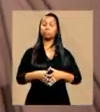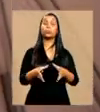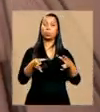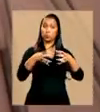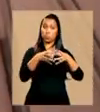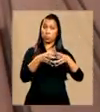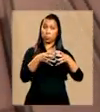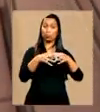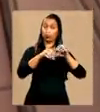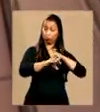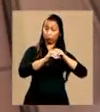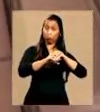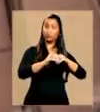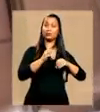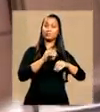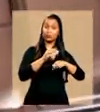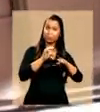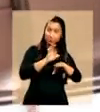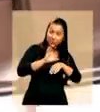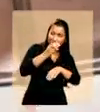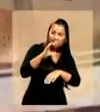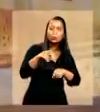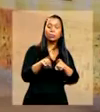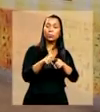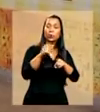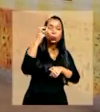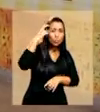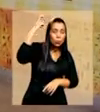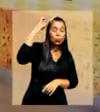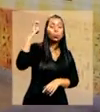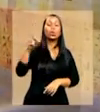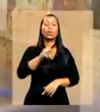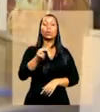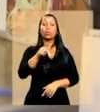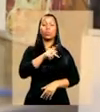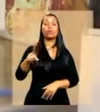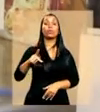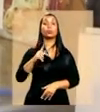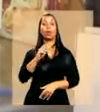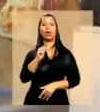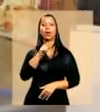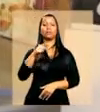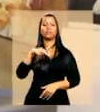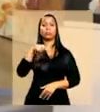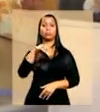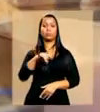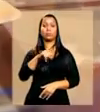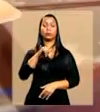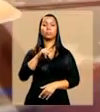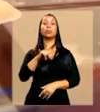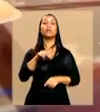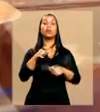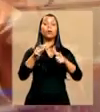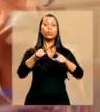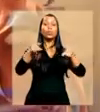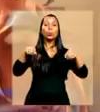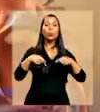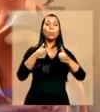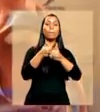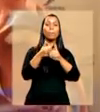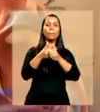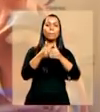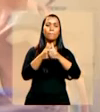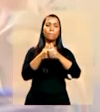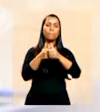O Complexo Integrado de Educação, Ciência e Cultura, batizado com o nome do professor Dr. Azib Nassib Absaber, fica no